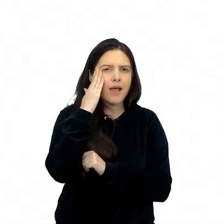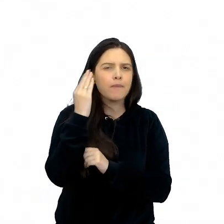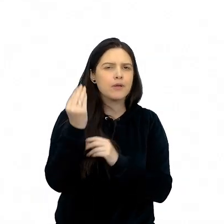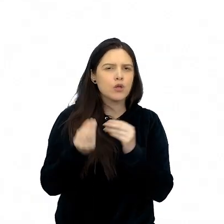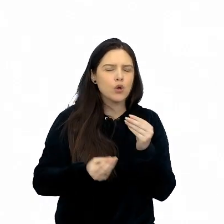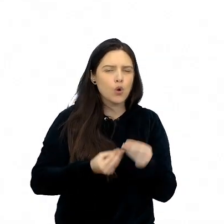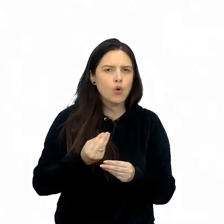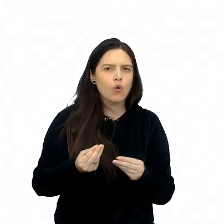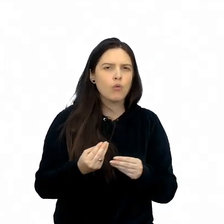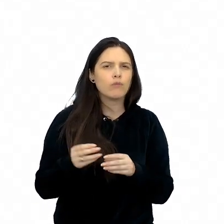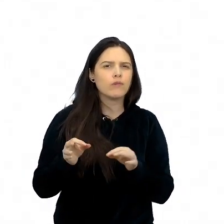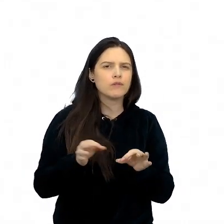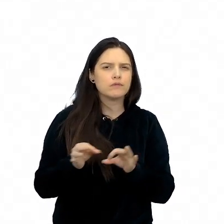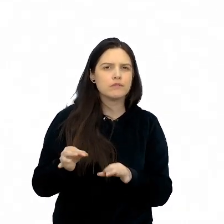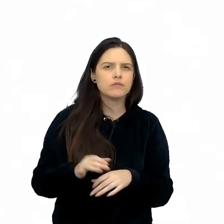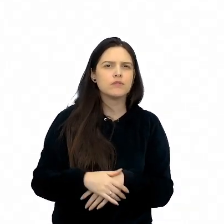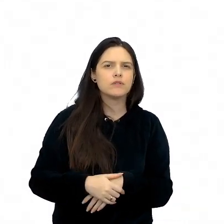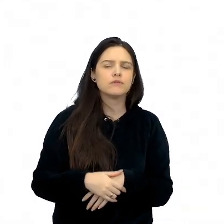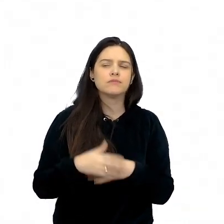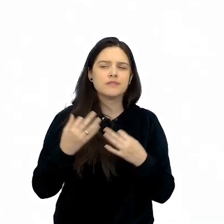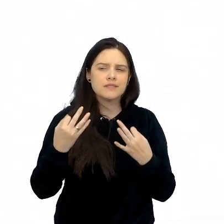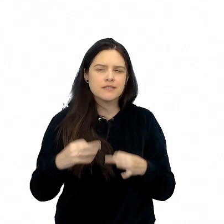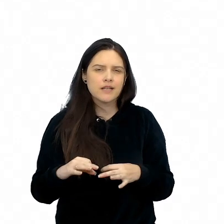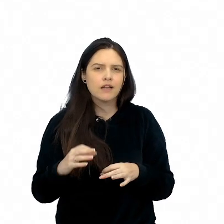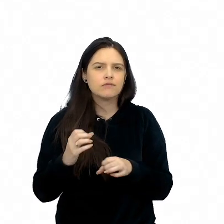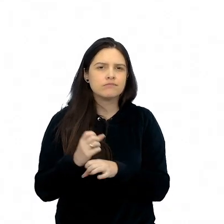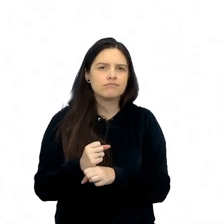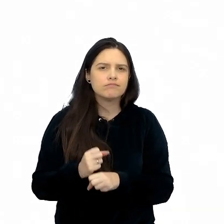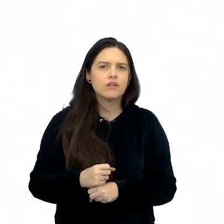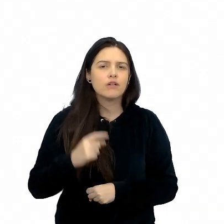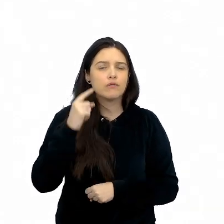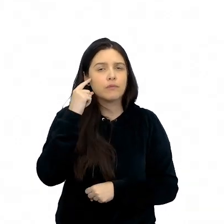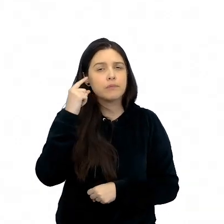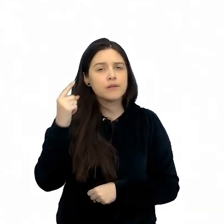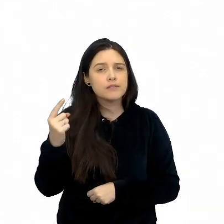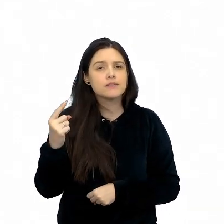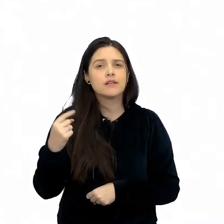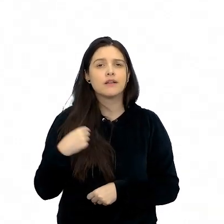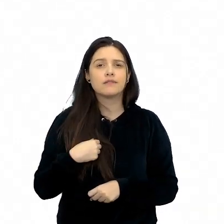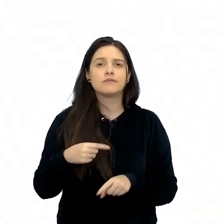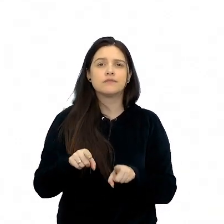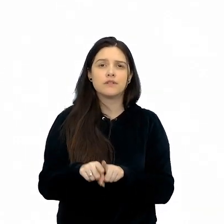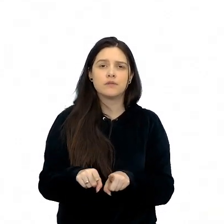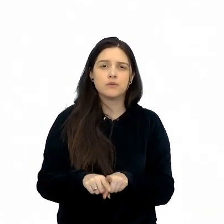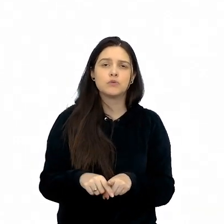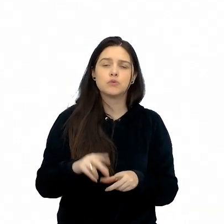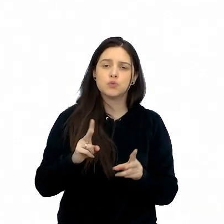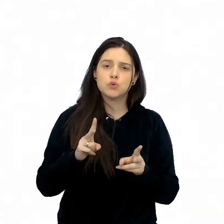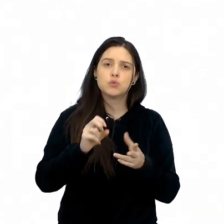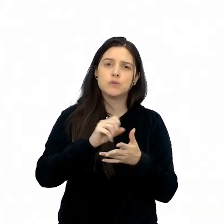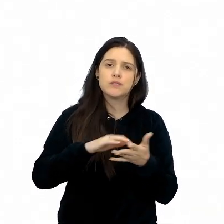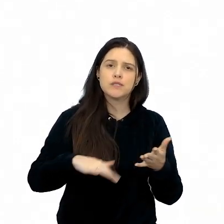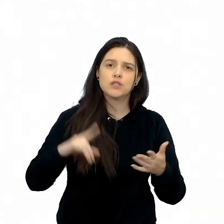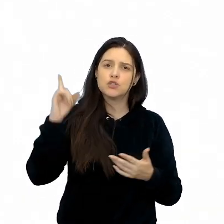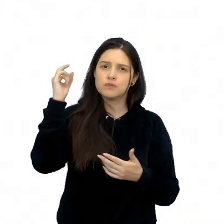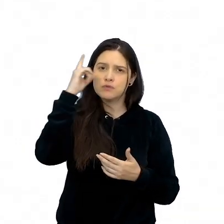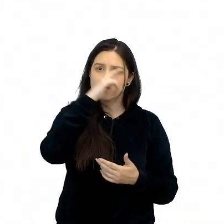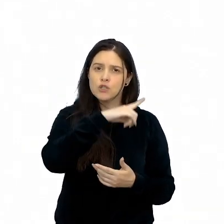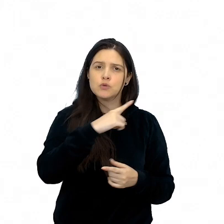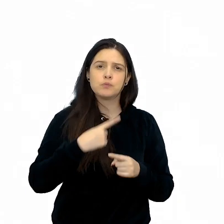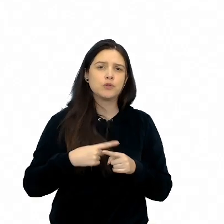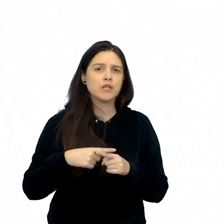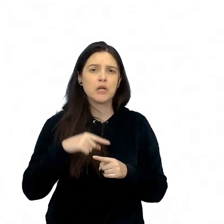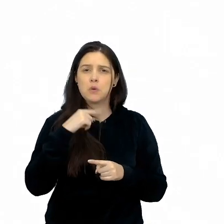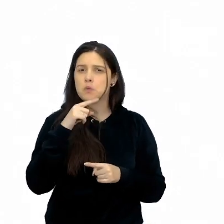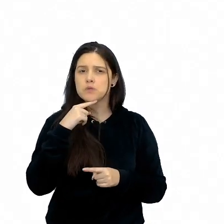ângulo interno? Será que ele sabe o que é um ângulo externo? Então vamos pensar novamente. Ele não está resolvendo o exercício, ele está com dificuldade, por quê? Porque ele não